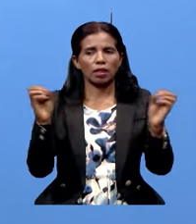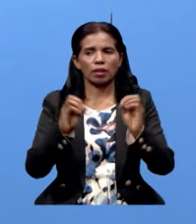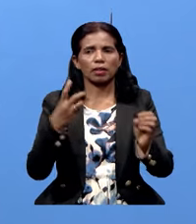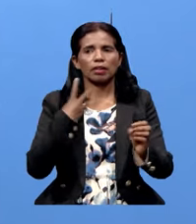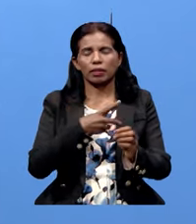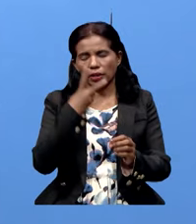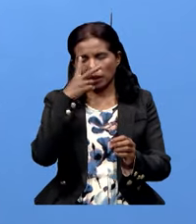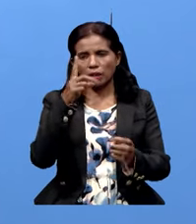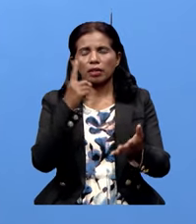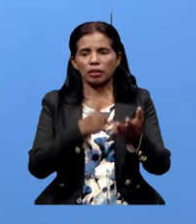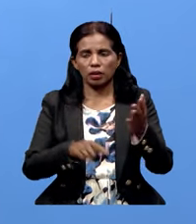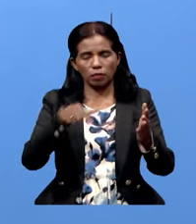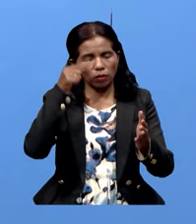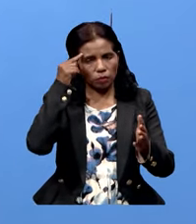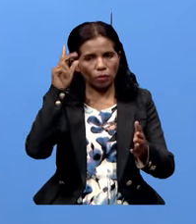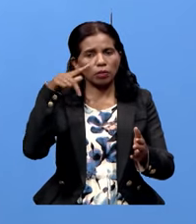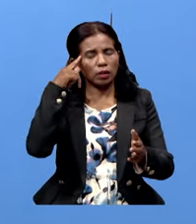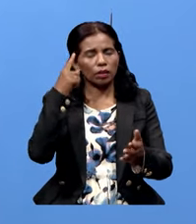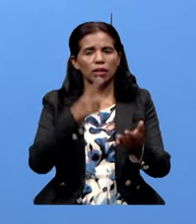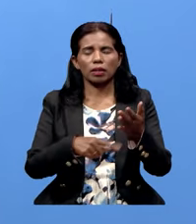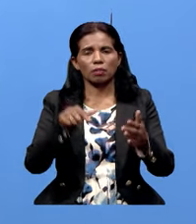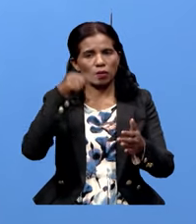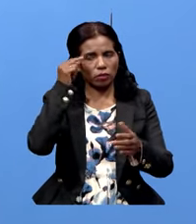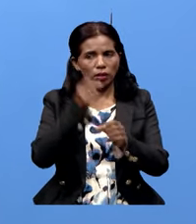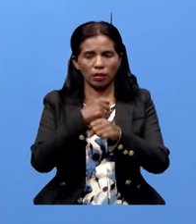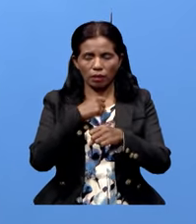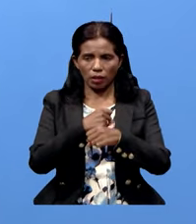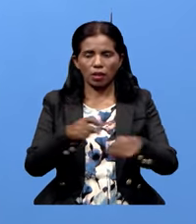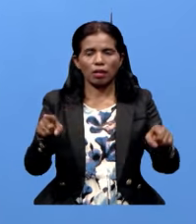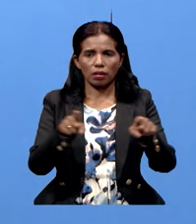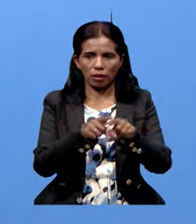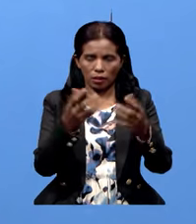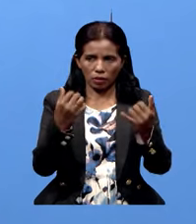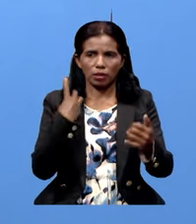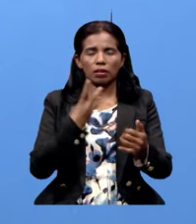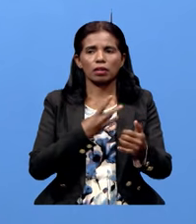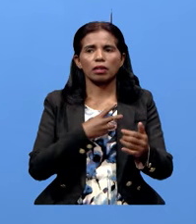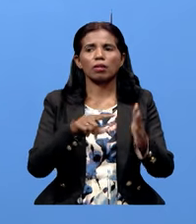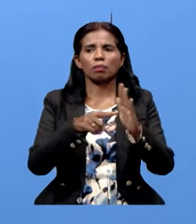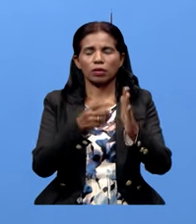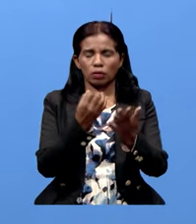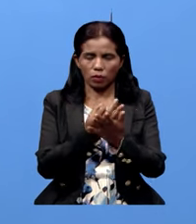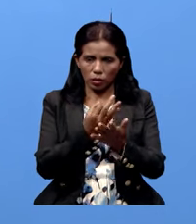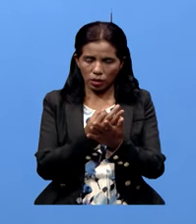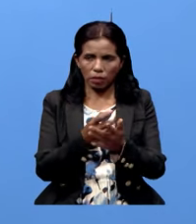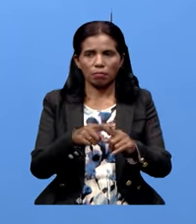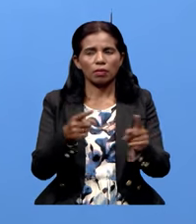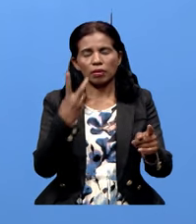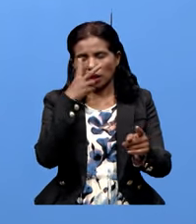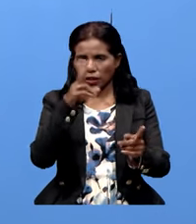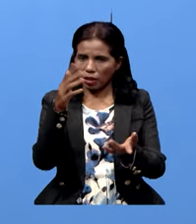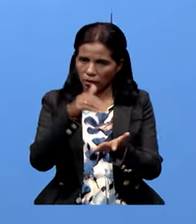hare saida ma governo halo, politik saida ma governo halo. Bele halo hanesan agora da down ita ha ho subsidia ne, maybe ita halo